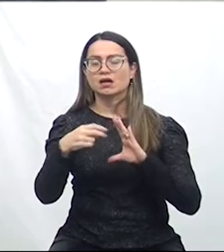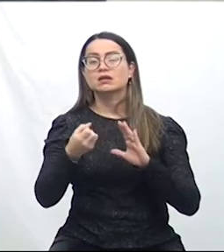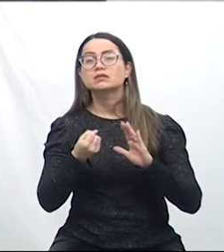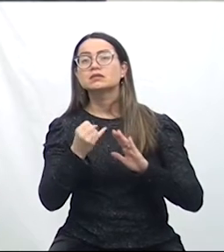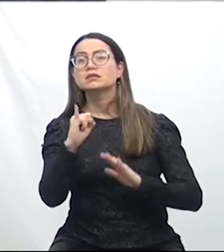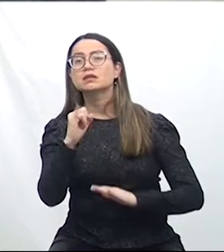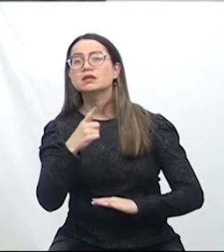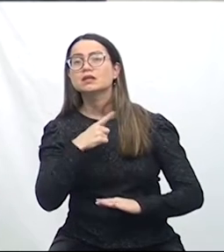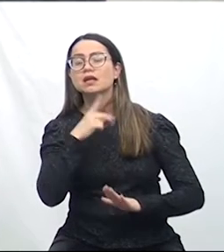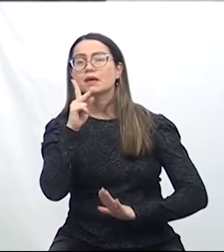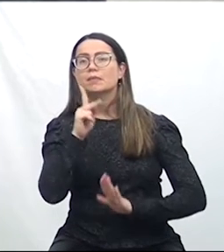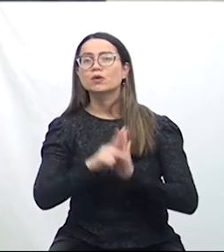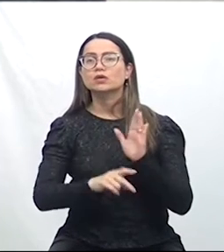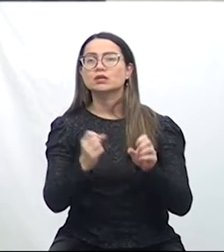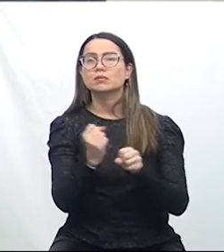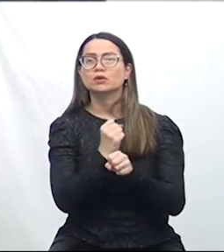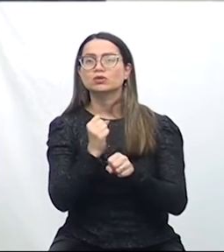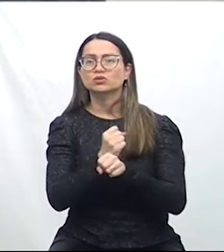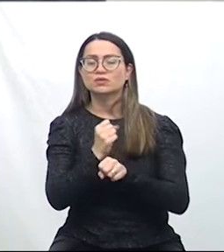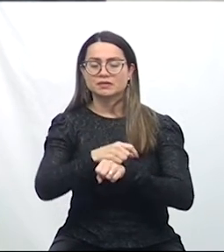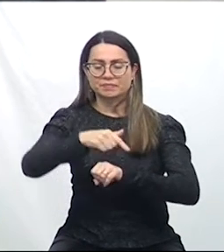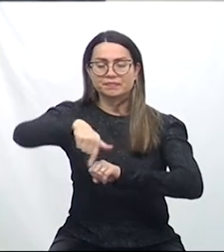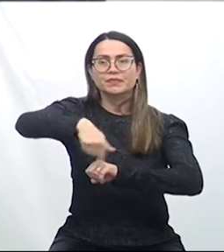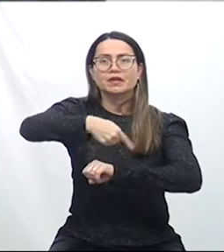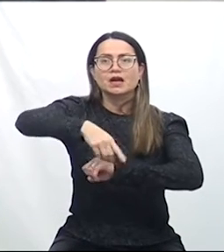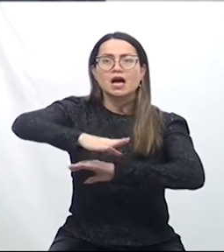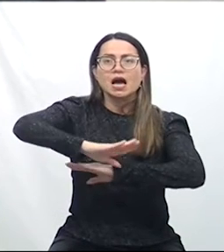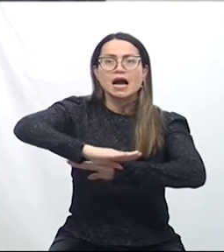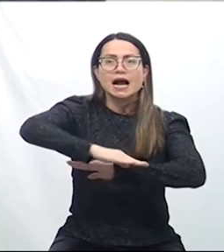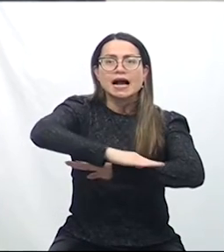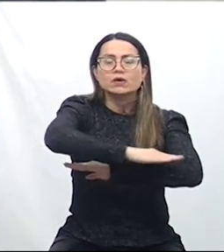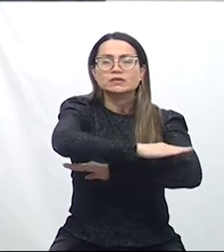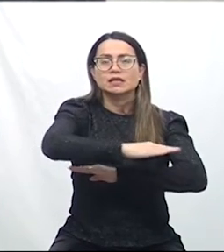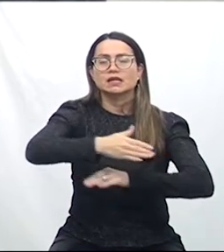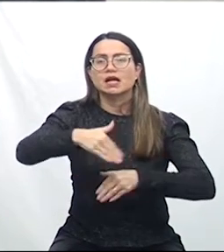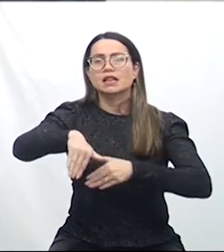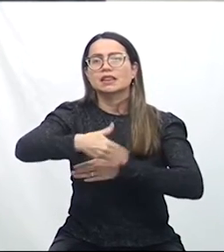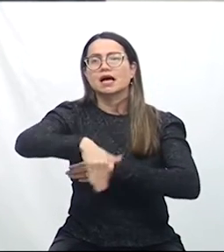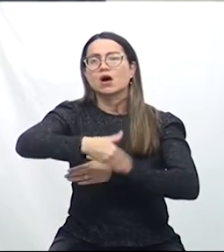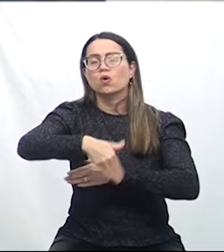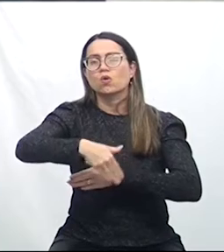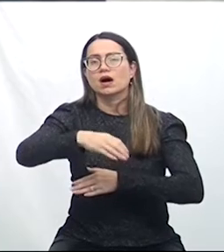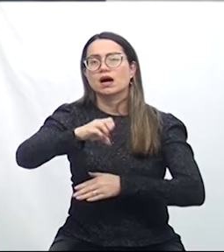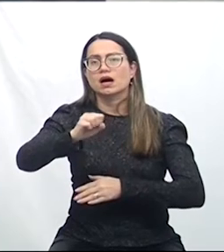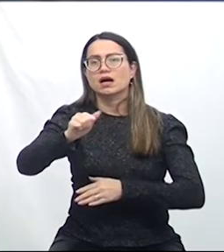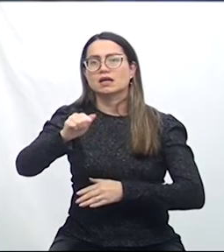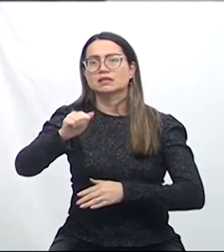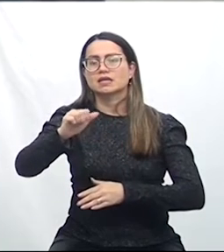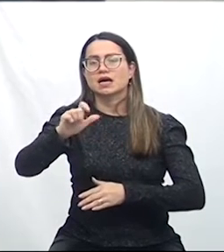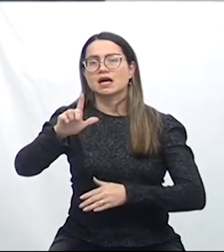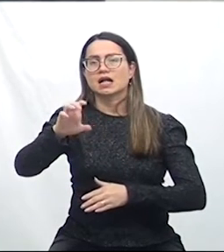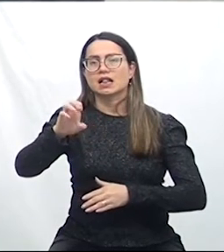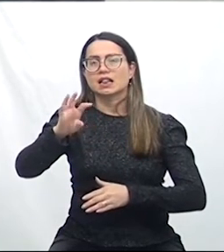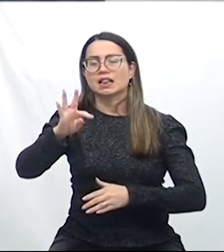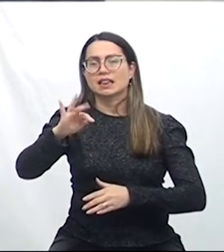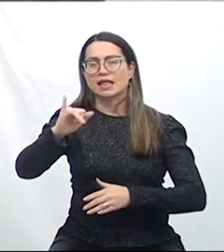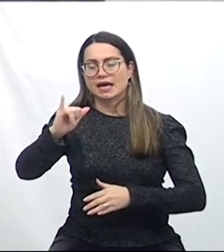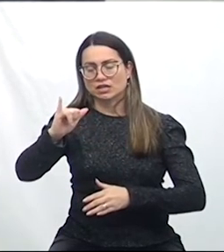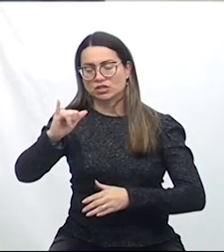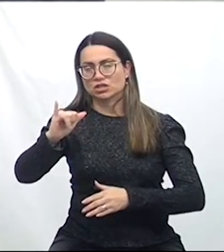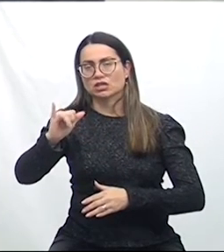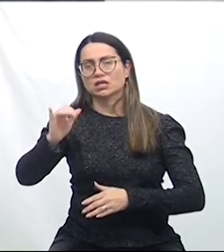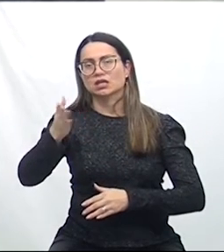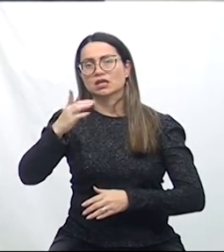para a construção de calçadas no trecho da Rua Maria de Salete de Oliveira, próximo ao cruzamento com a Rua Linha 3 Ribeirões, bairro